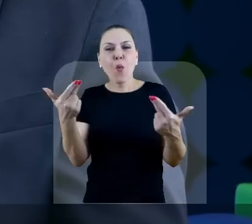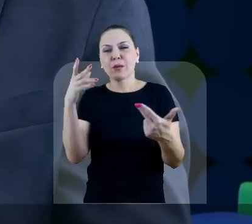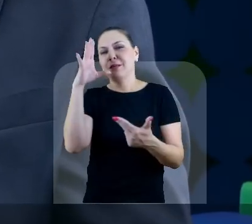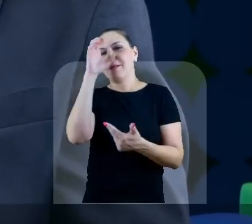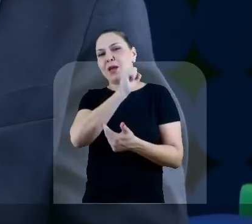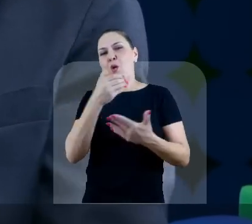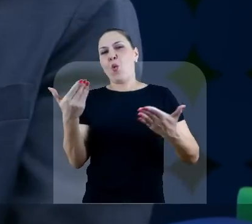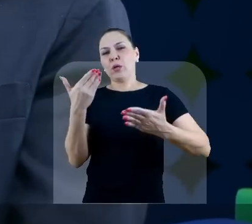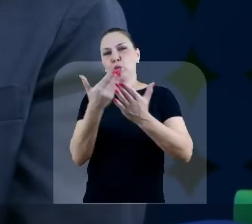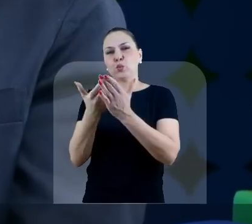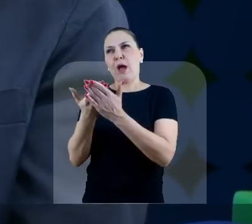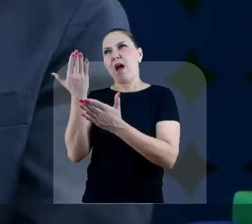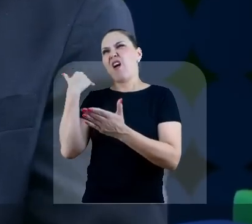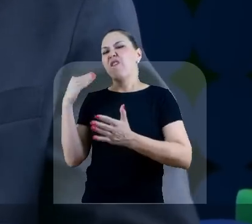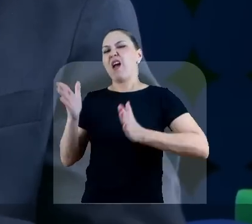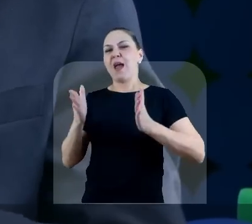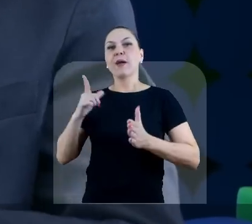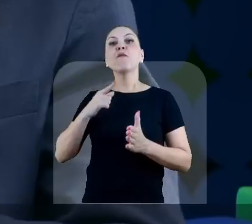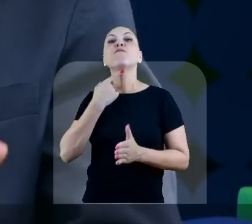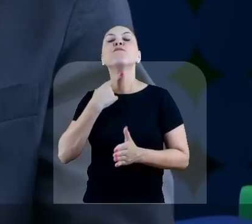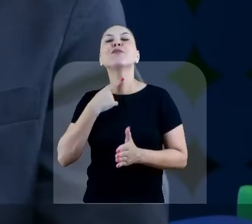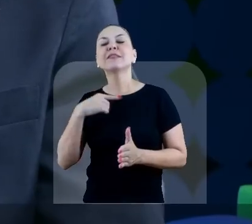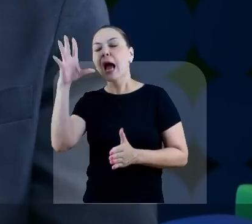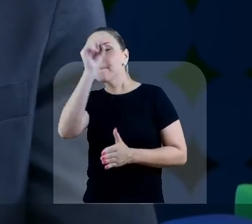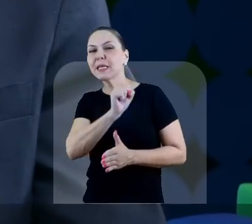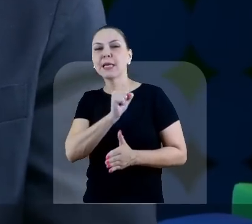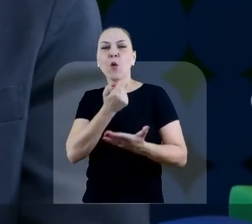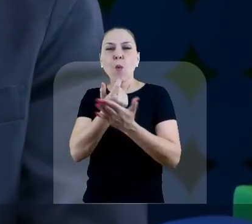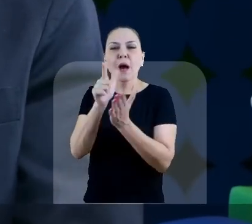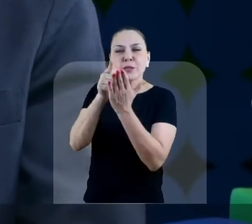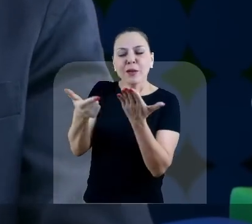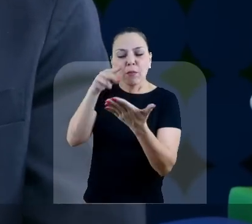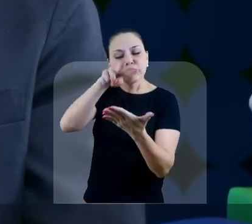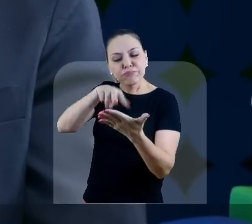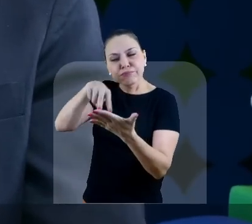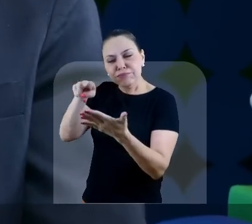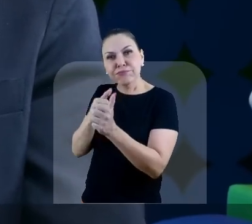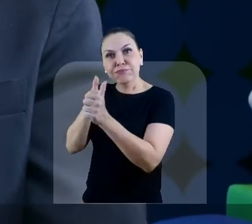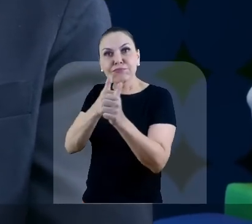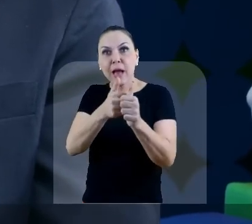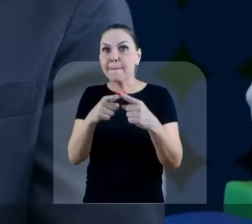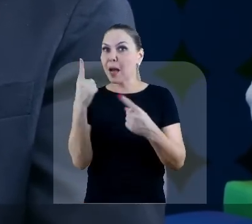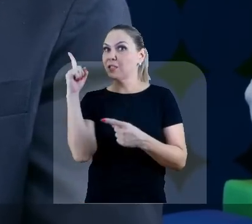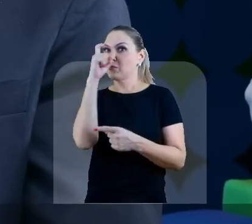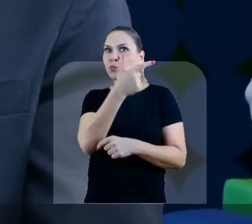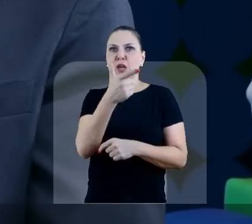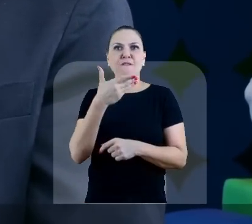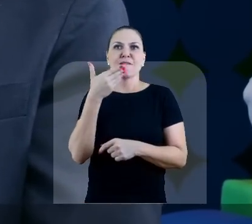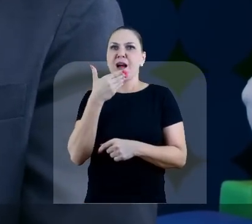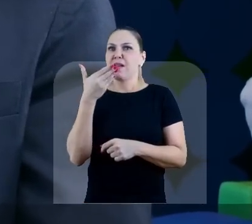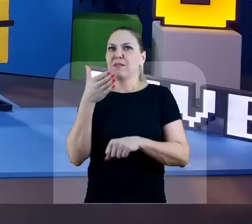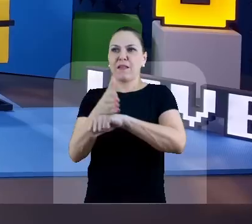gente estudava isso naquela época. Eu tinha essa vontade de aprender, de correr atrás, mas é uma dificuldade. Quando